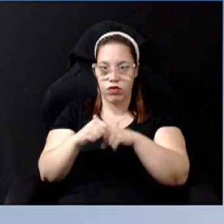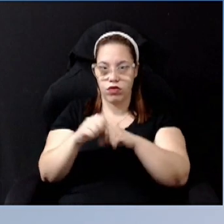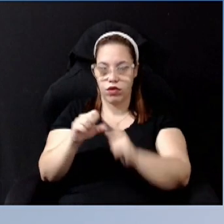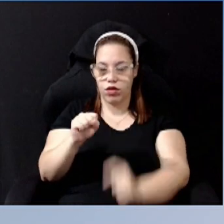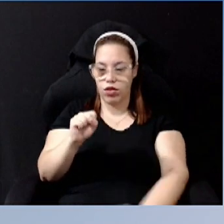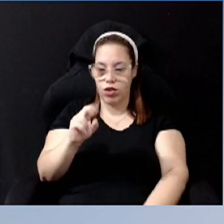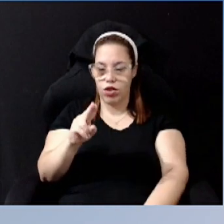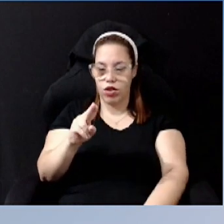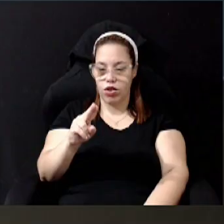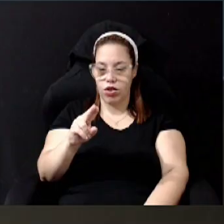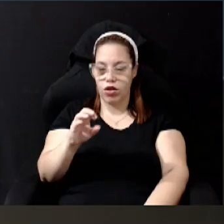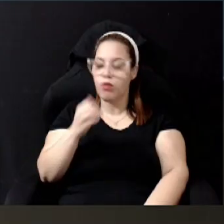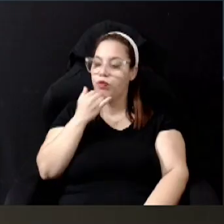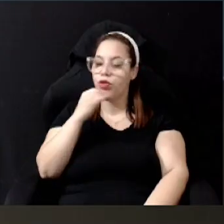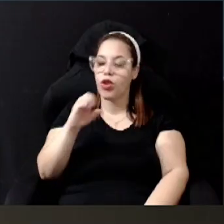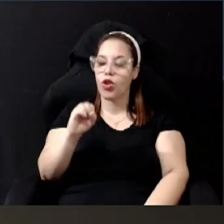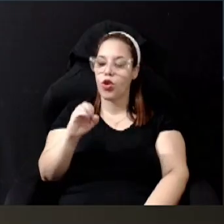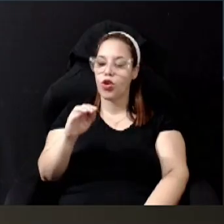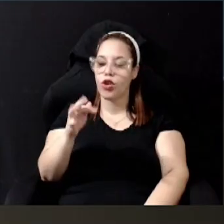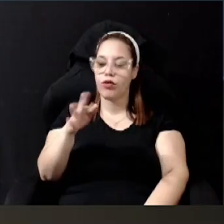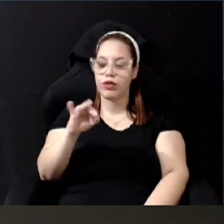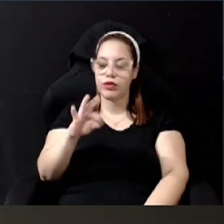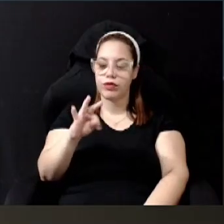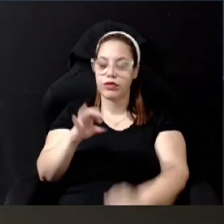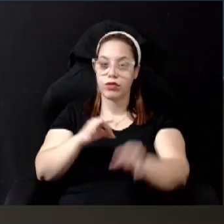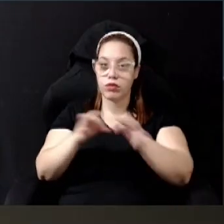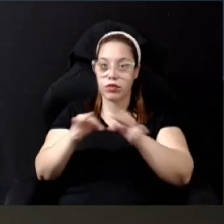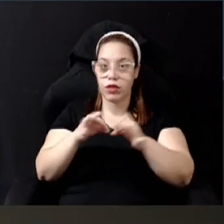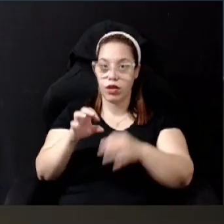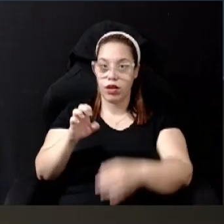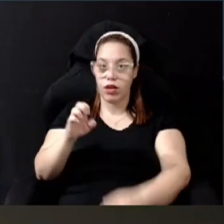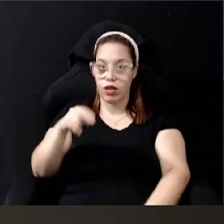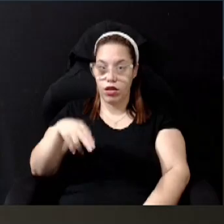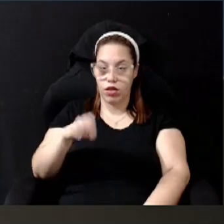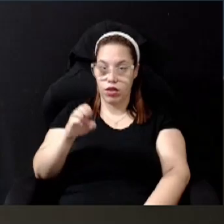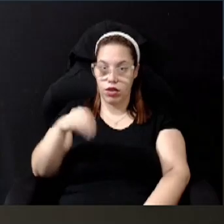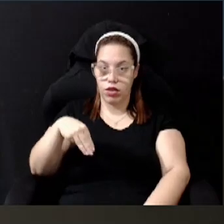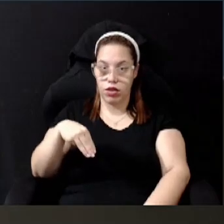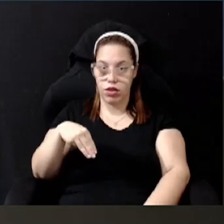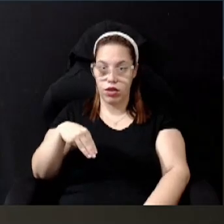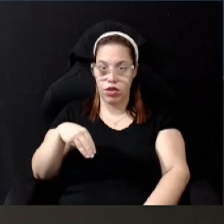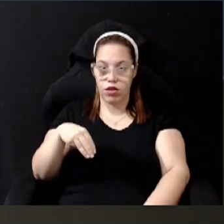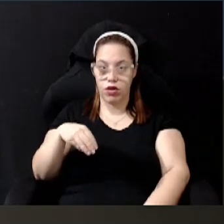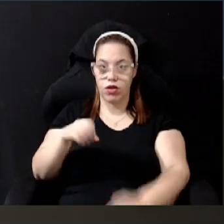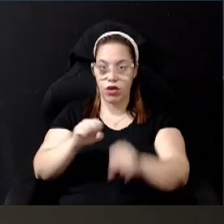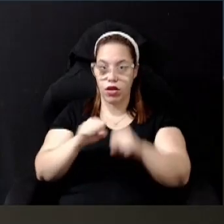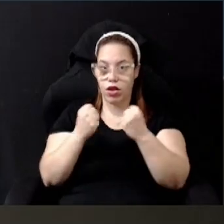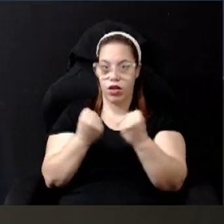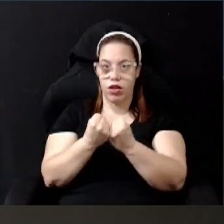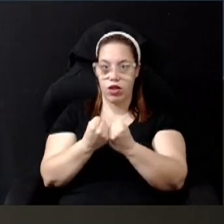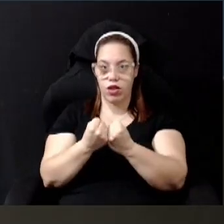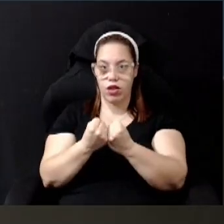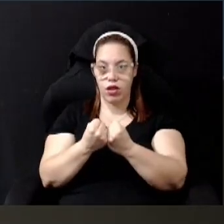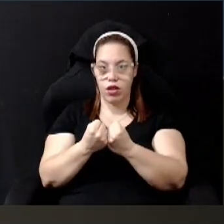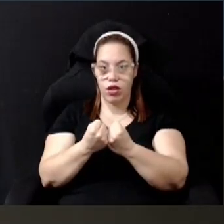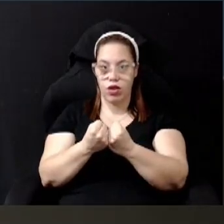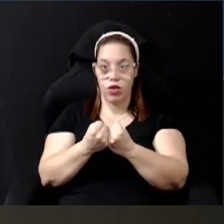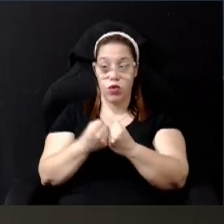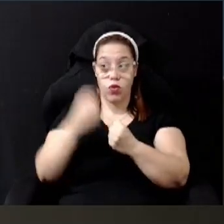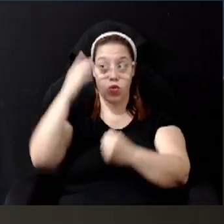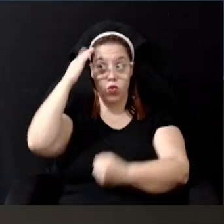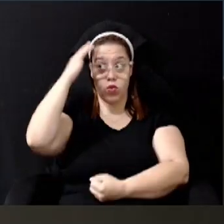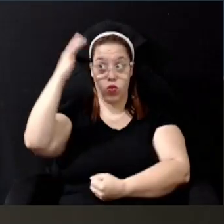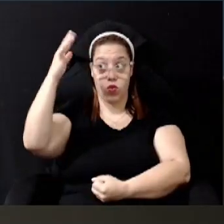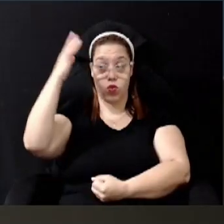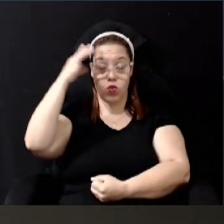fala, e ainda tem o preparatório para o Enem. E ainda a gente tem os seminários, as pérolas de conhecimento que a gente vai